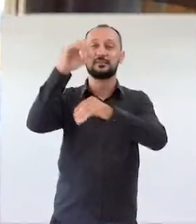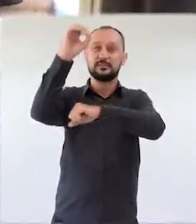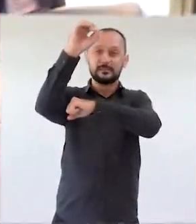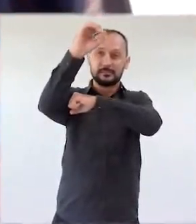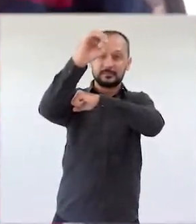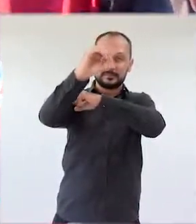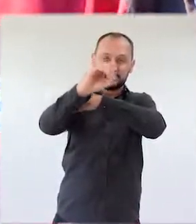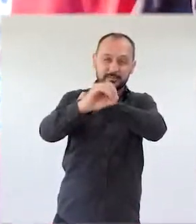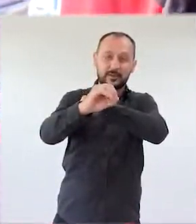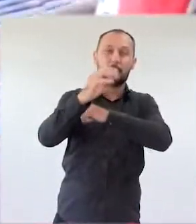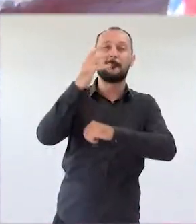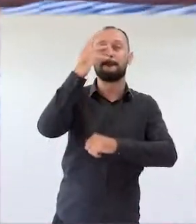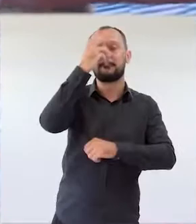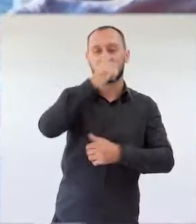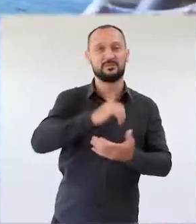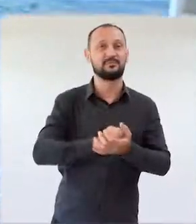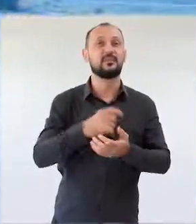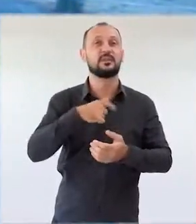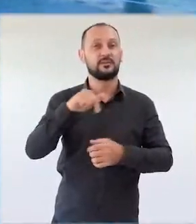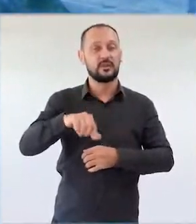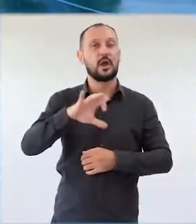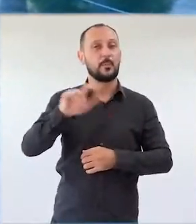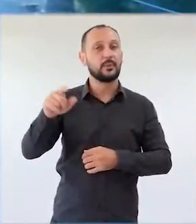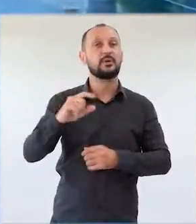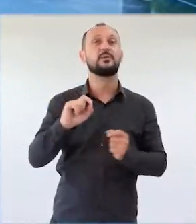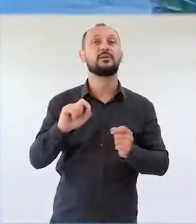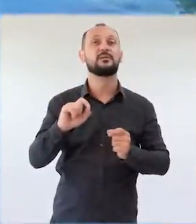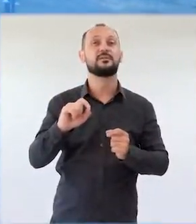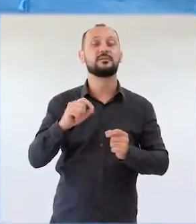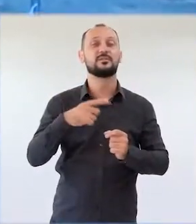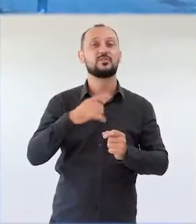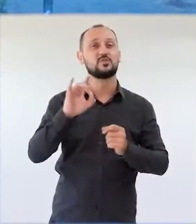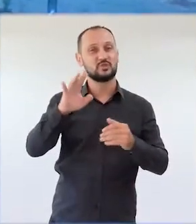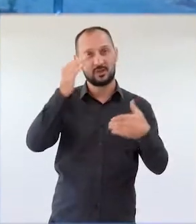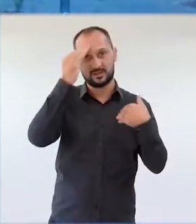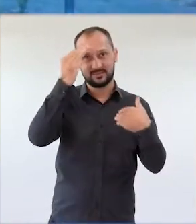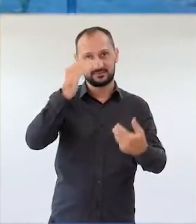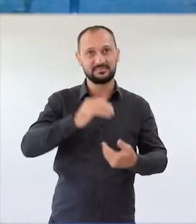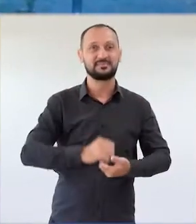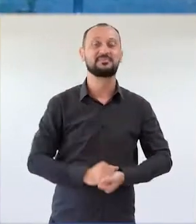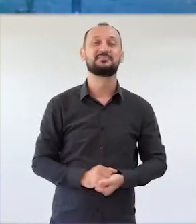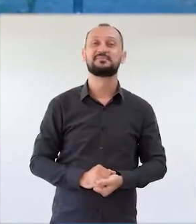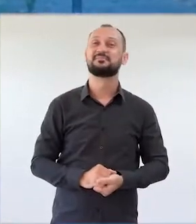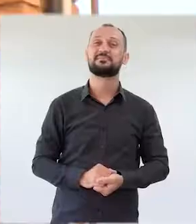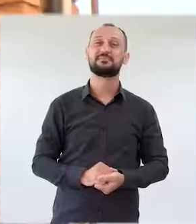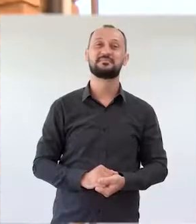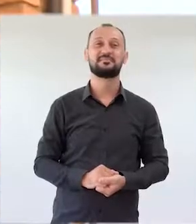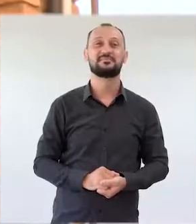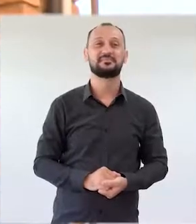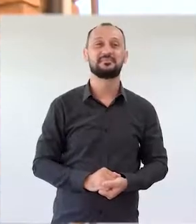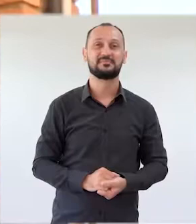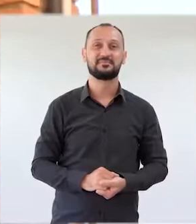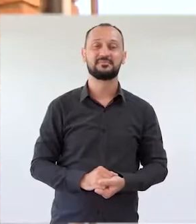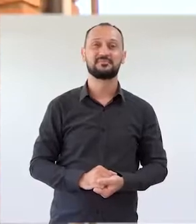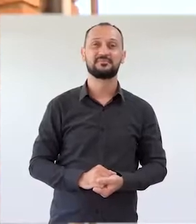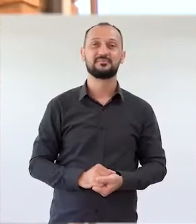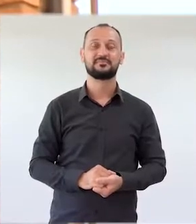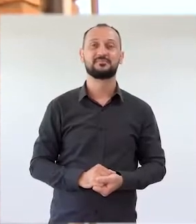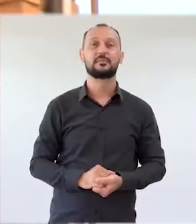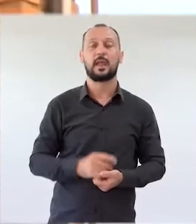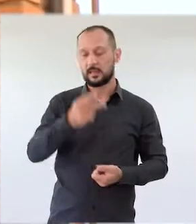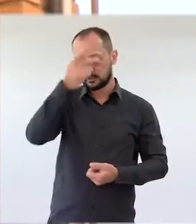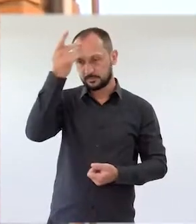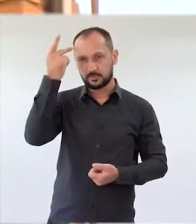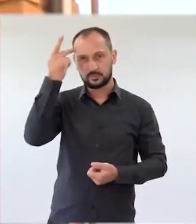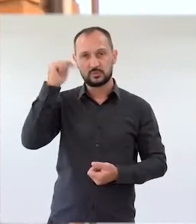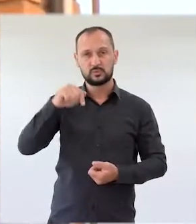dessa varanda, dessa sacada. O sol se põe bem aqui, fica muito bonito aqui. Quem visita Campo Grande só